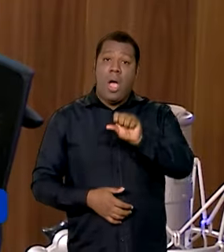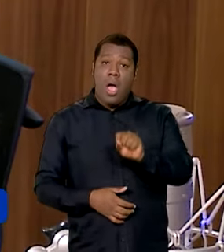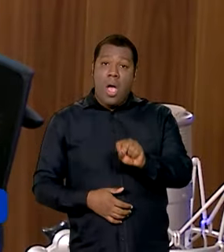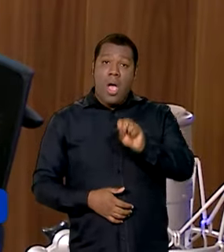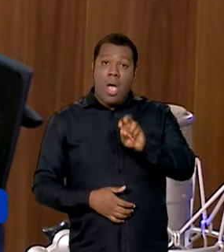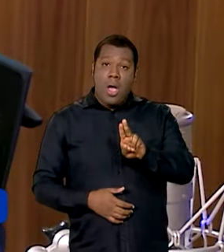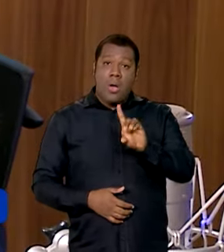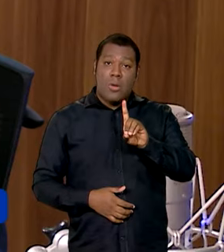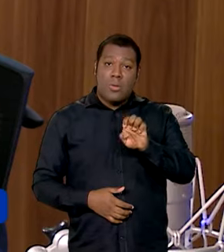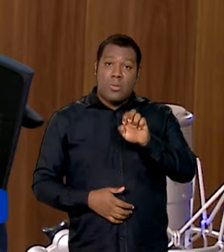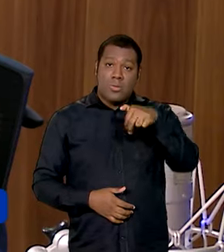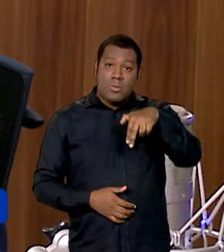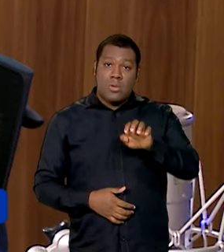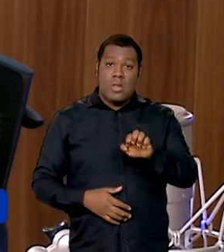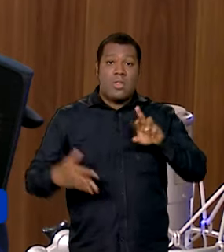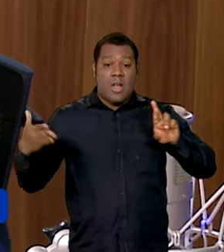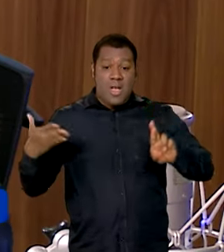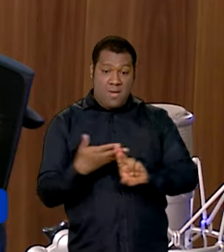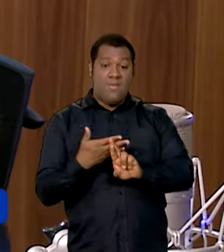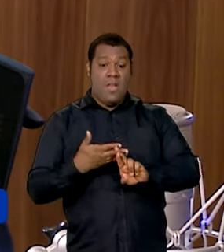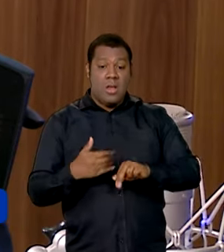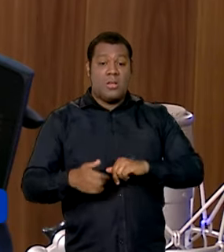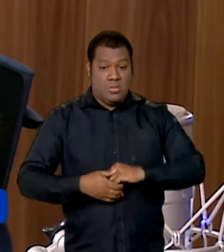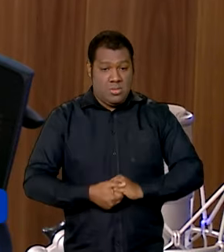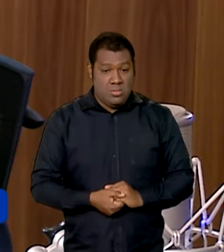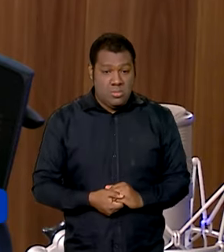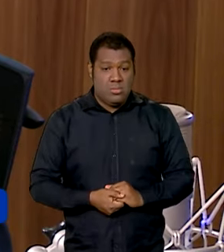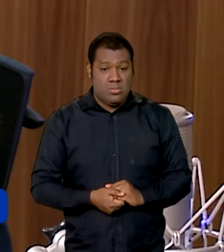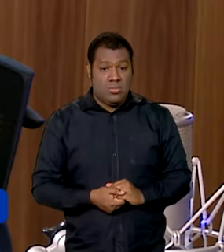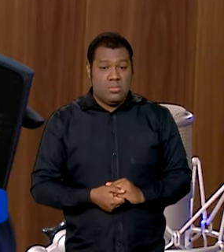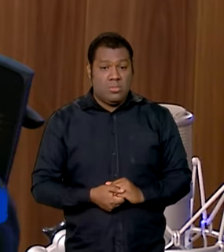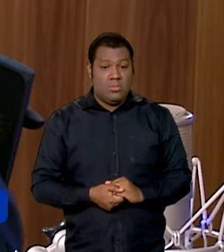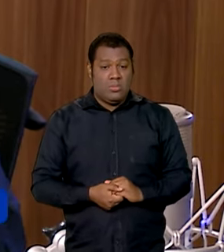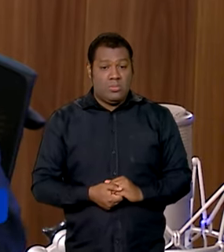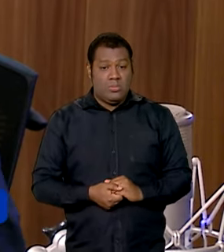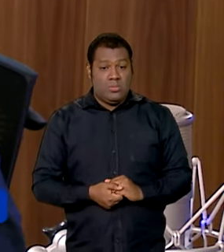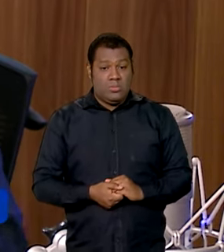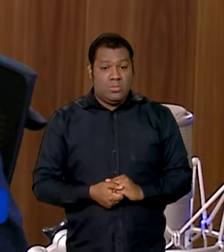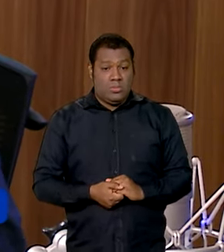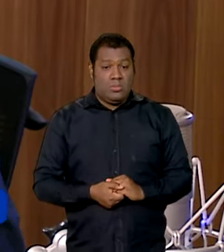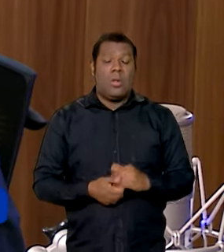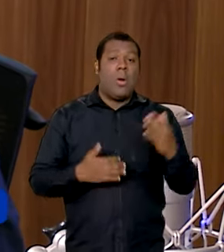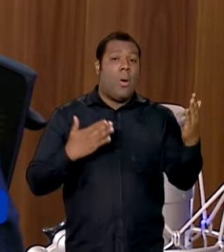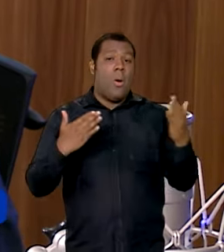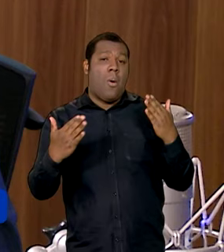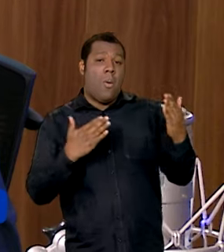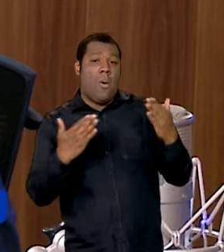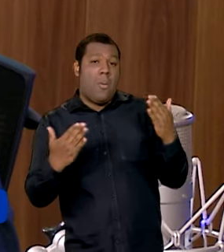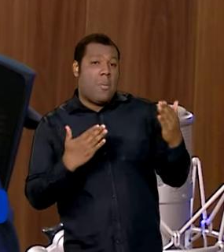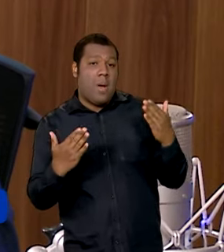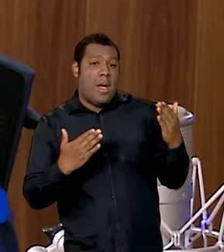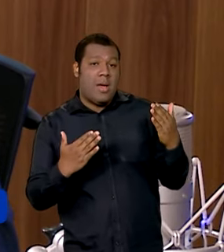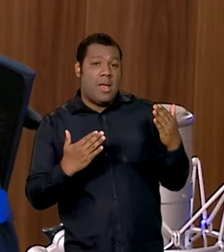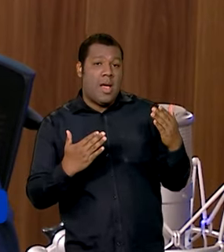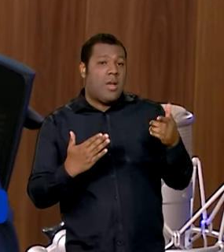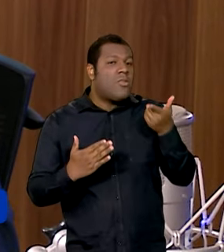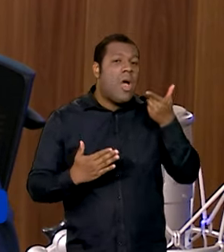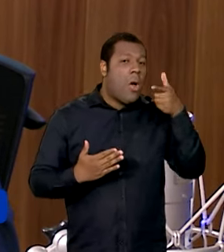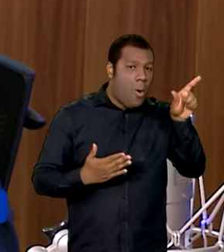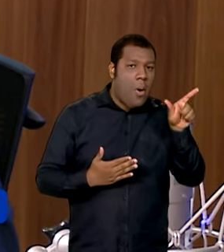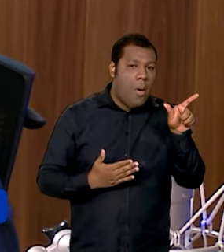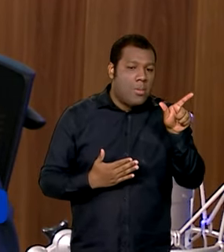diferente mesmo você tendo razão na na observação mas for comparar com as outras duas superintendências